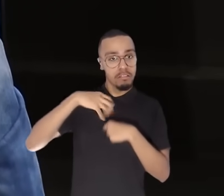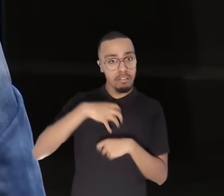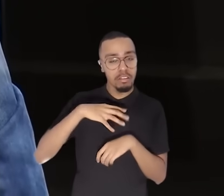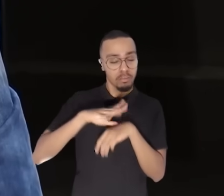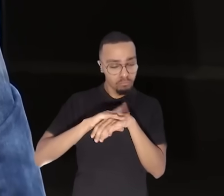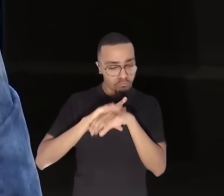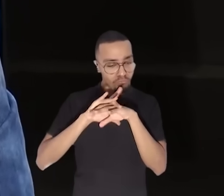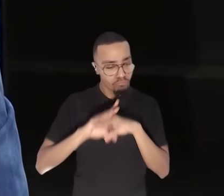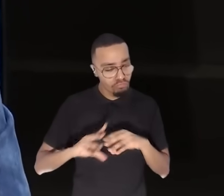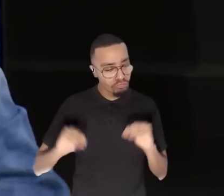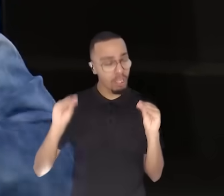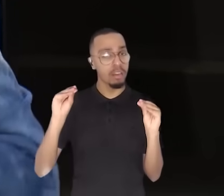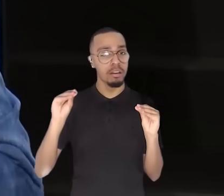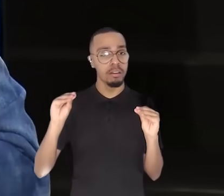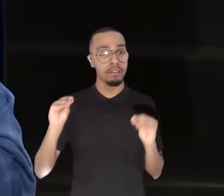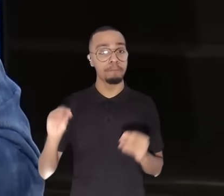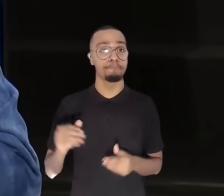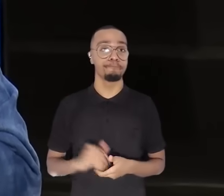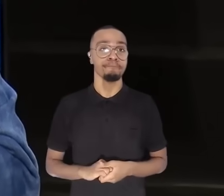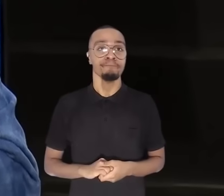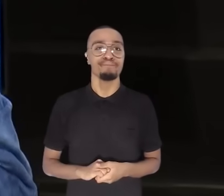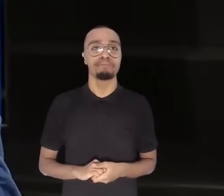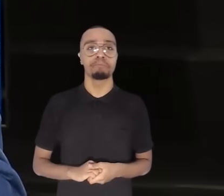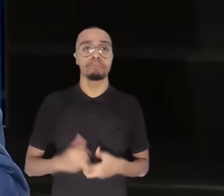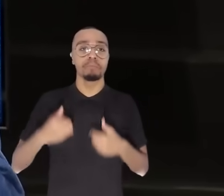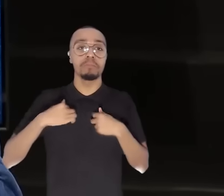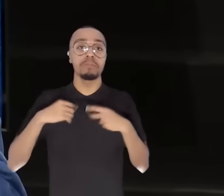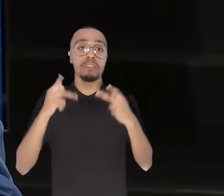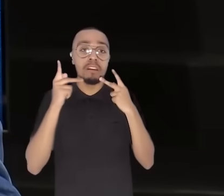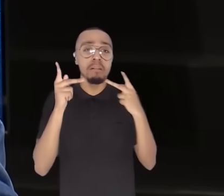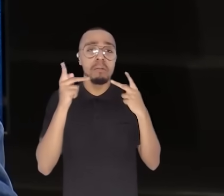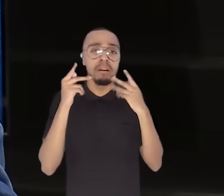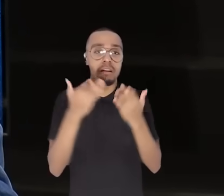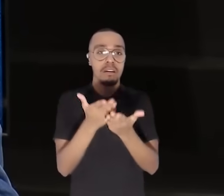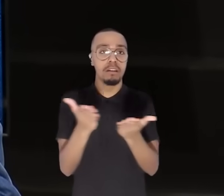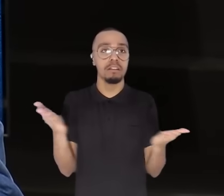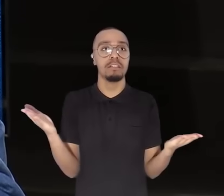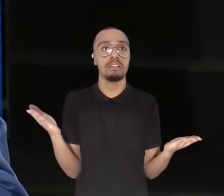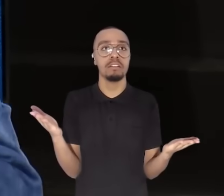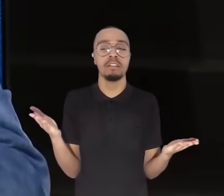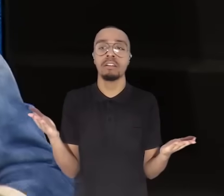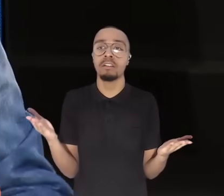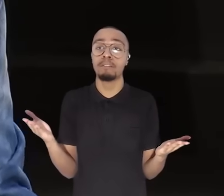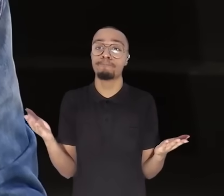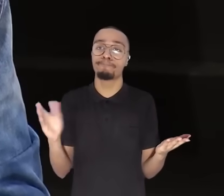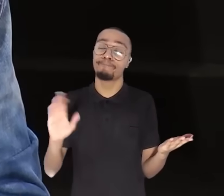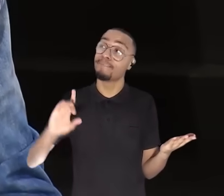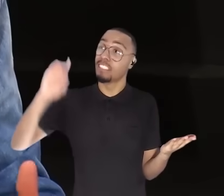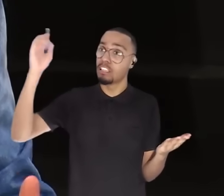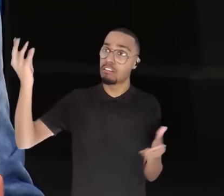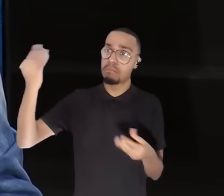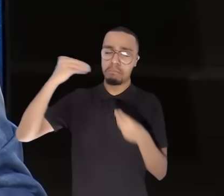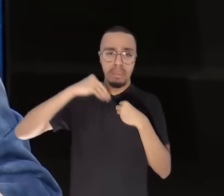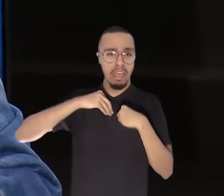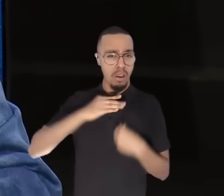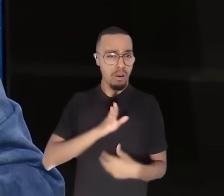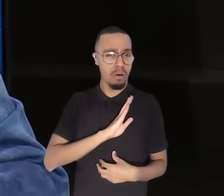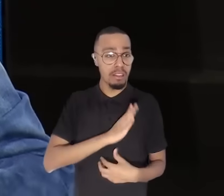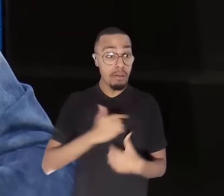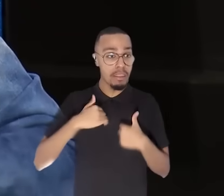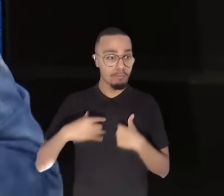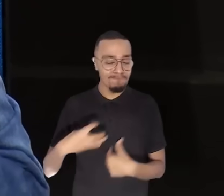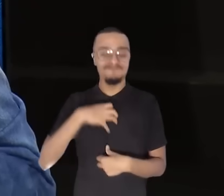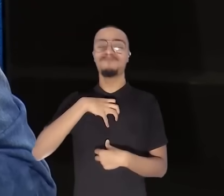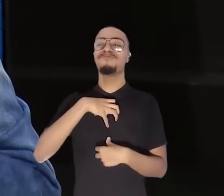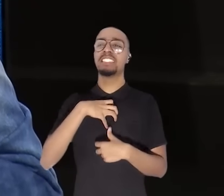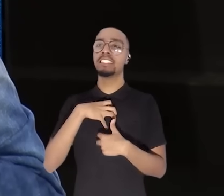vocês, Deus primeiro fala ao meu coração. Eu me nego a partilhar uma palavra pedagógica, burocrática.